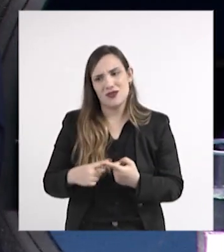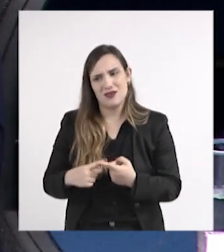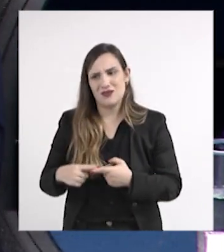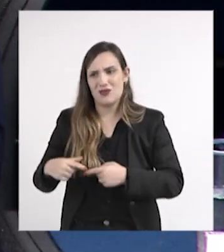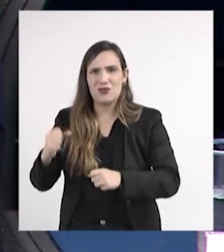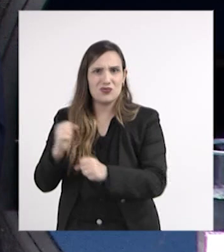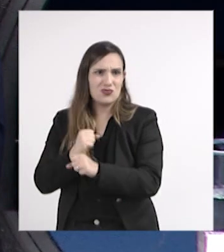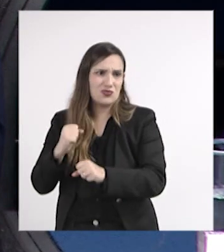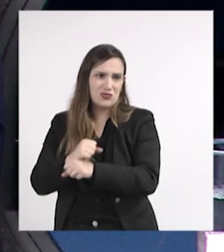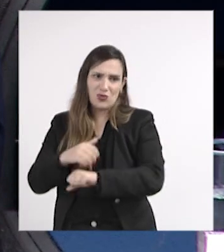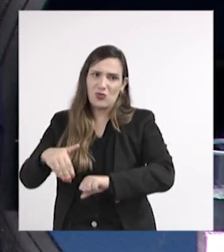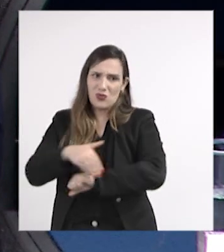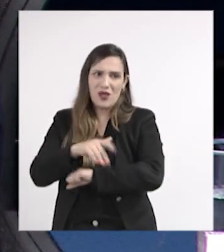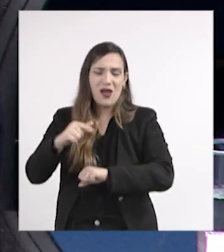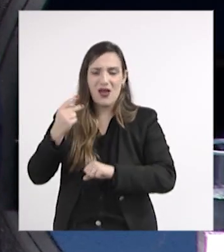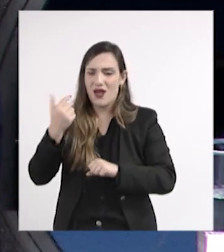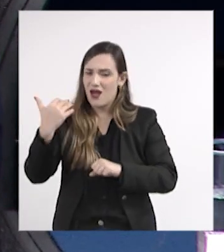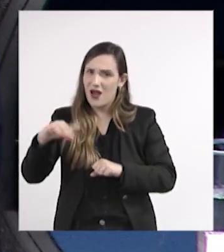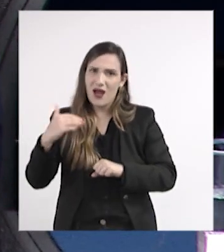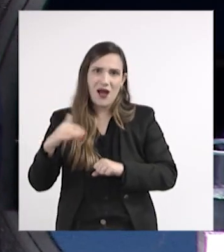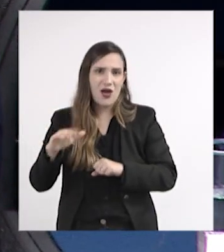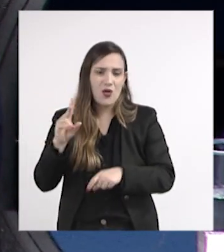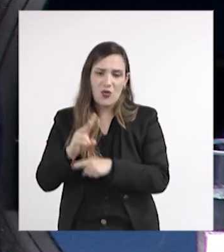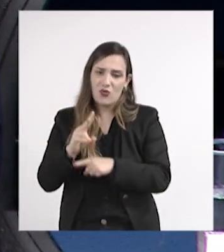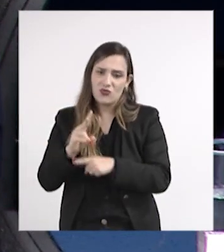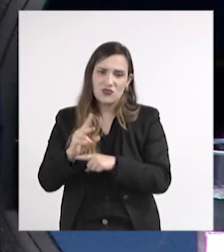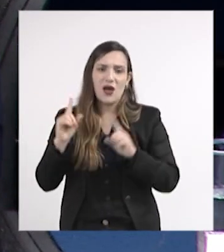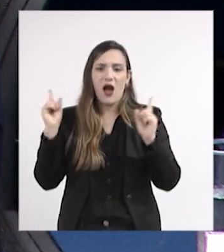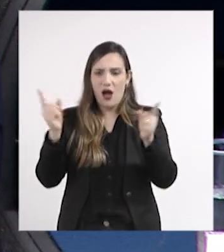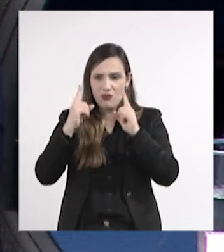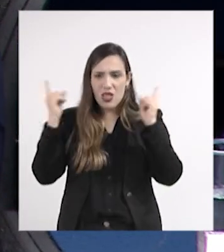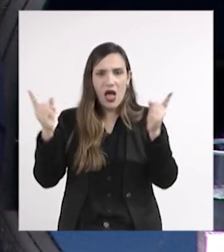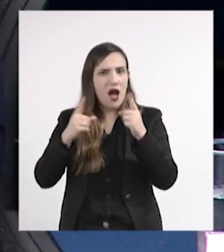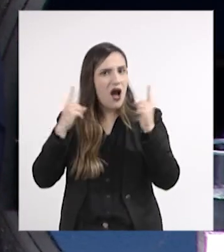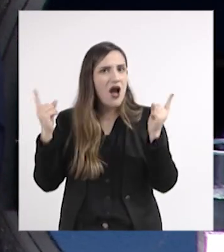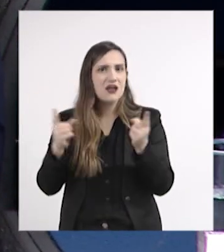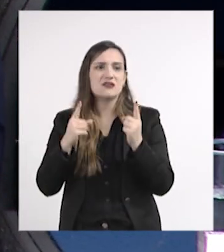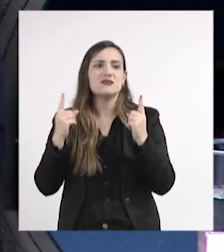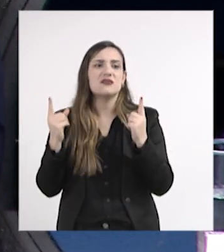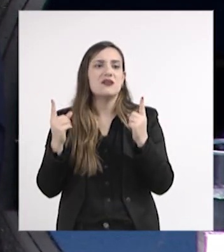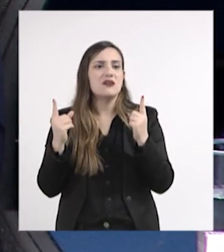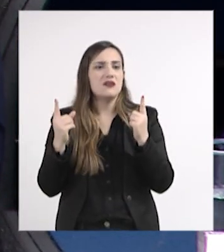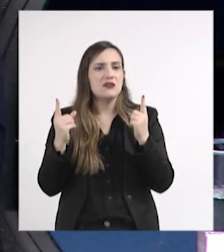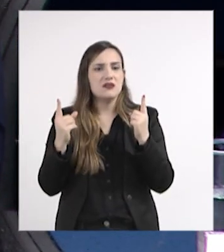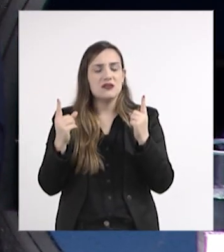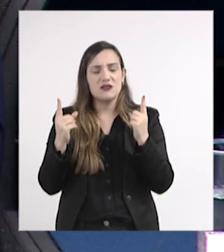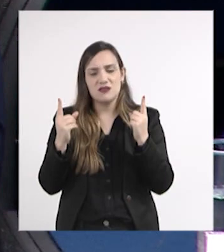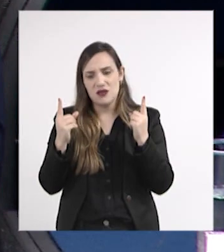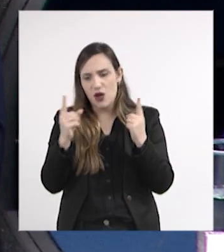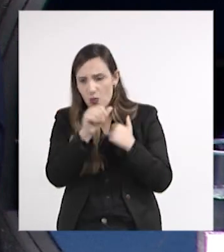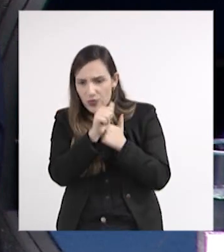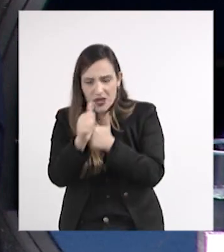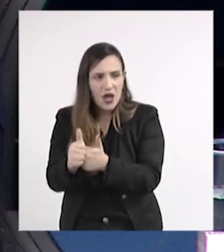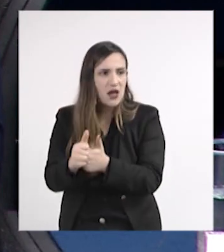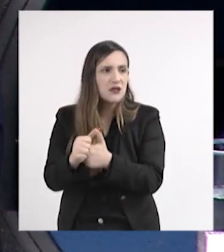é caro, é dispendioso manter ambulâncias, manter serviços de supervisão operacional, manter serviços